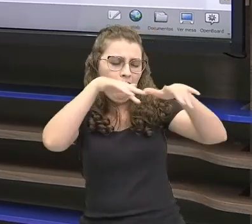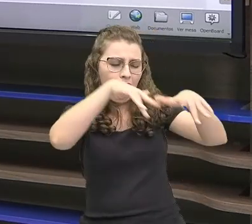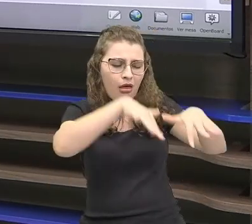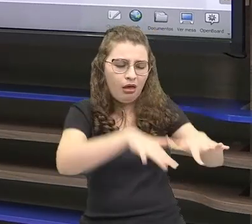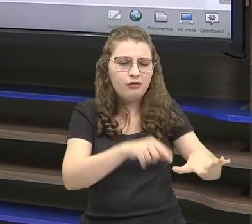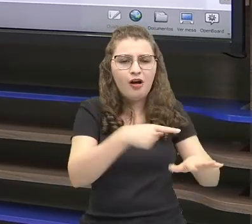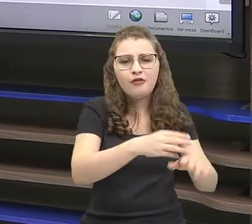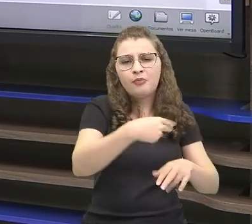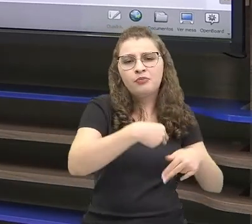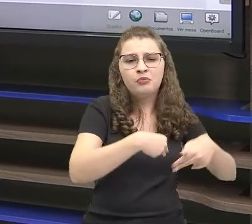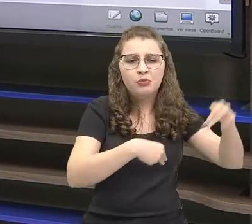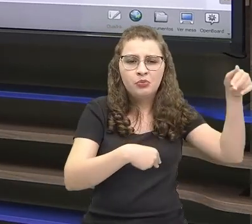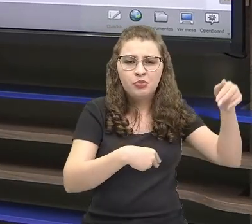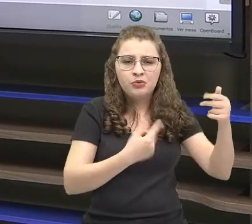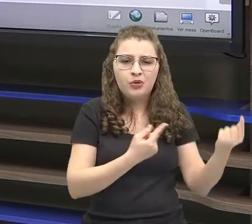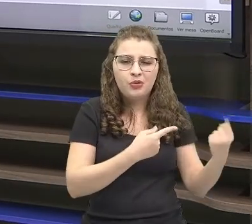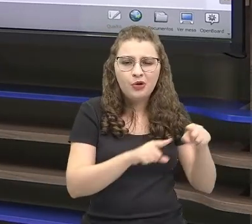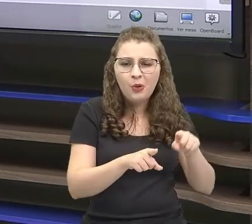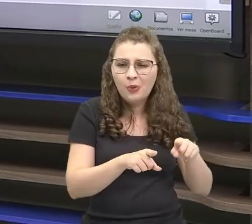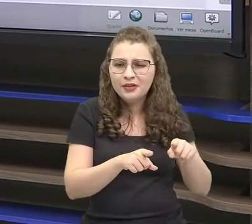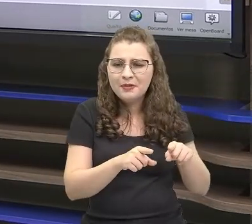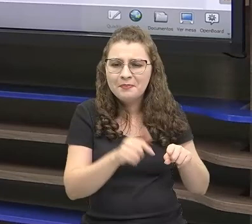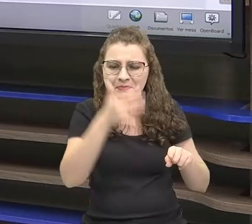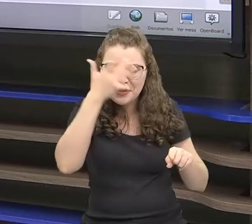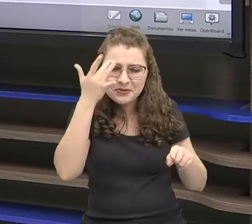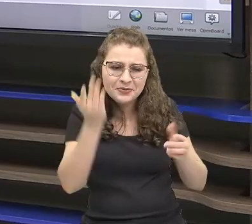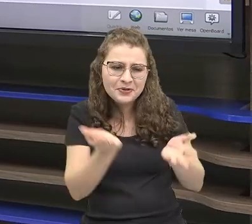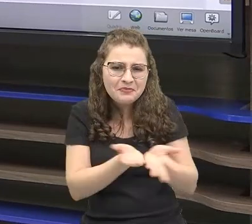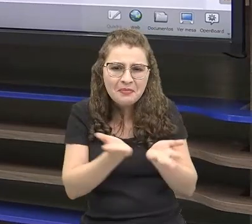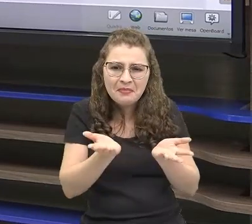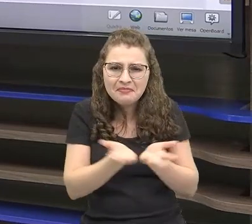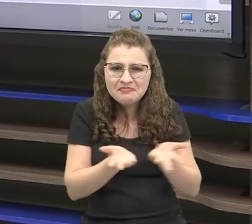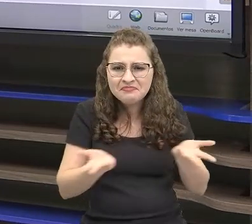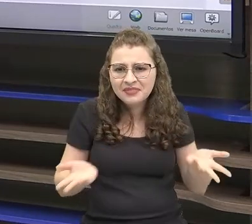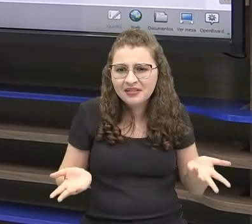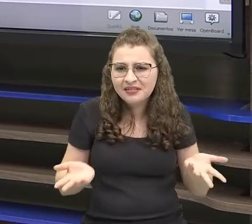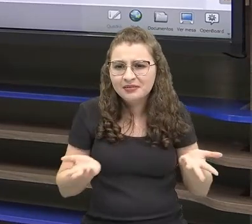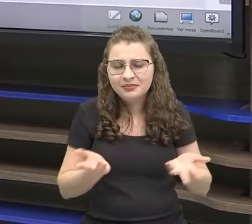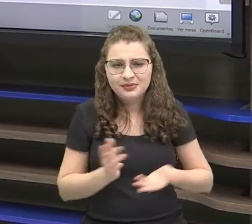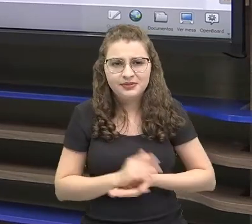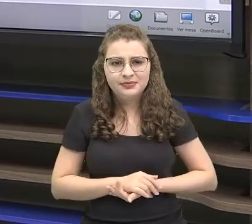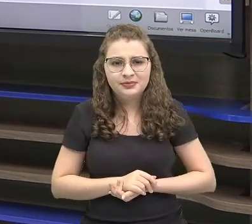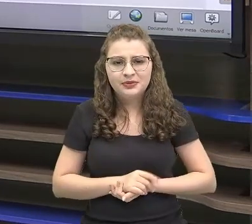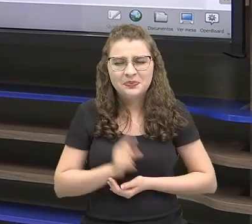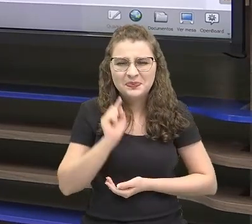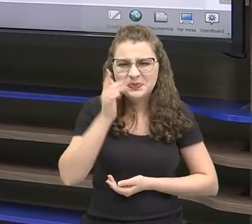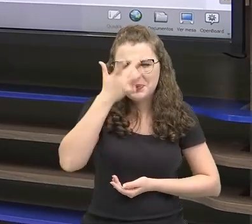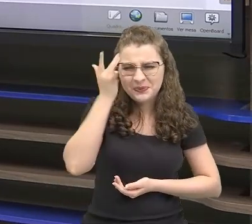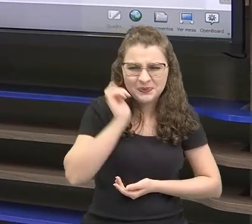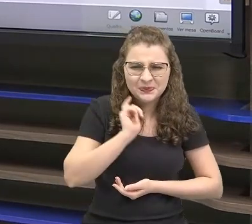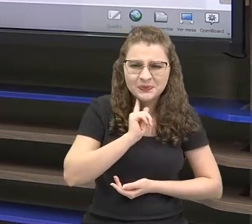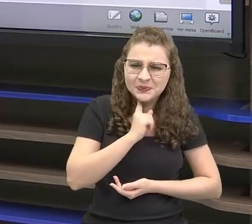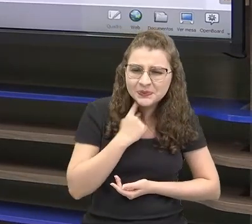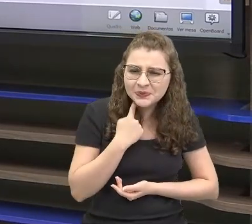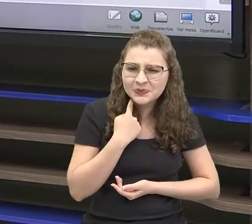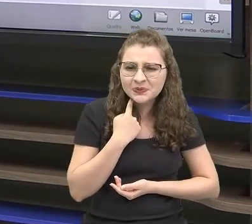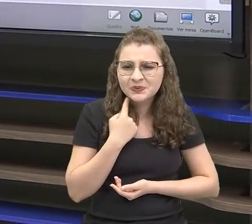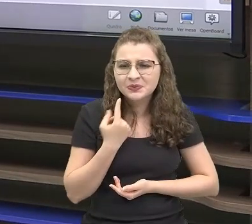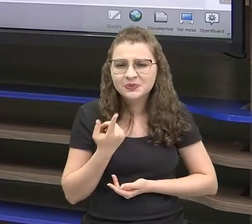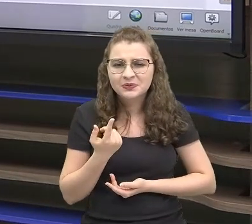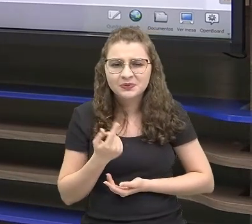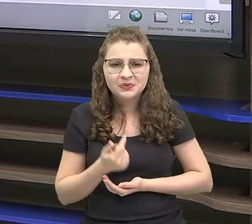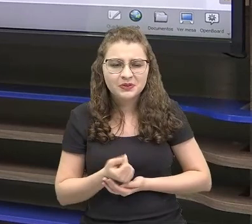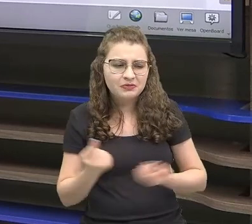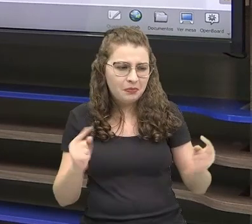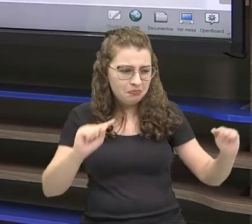soldados combater sertanejos pobres, mulambentos, sertanejos ali sujos, que estão combatendo